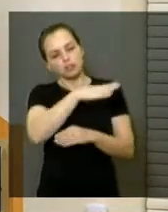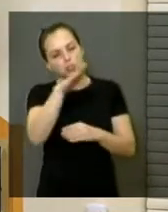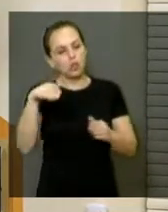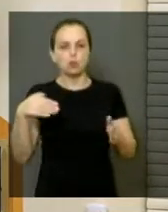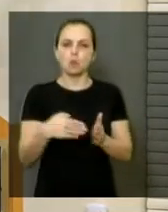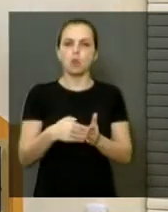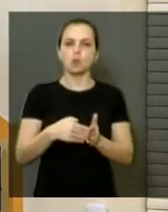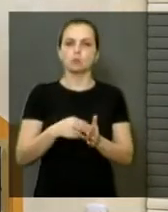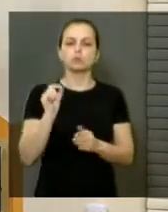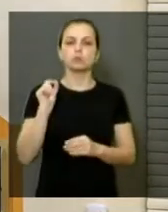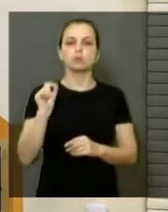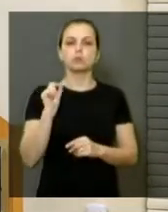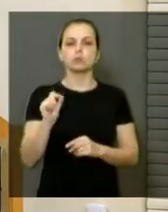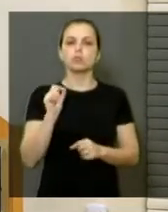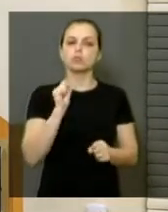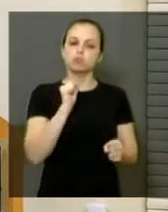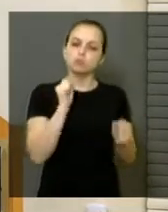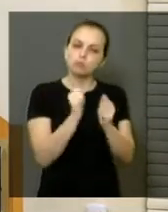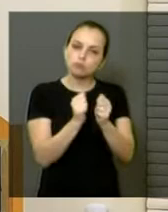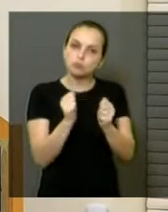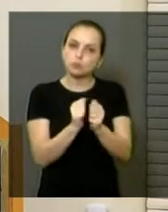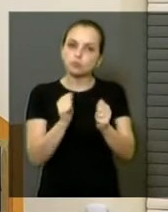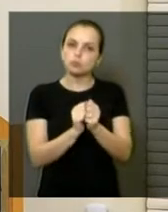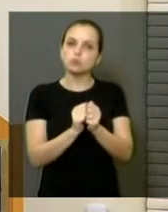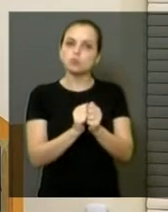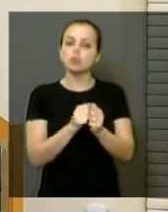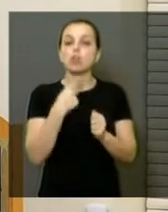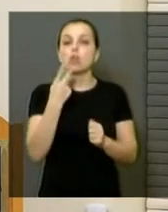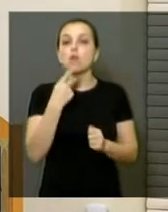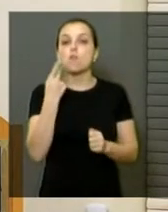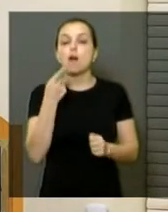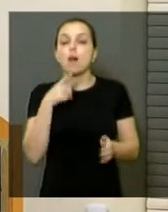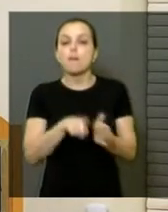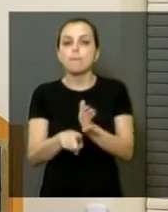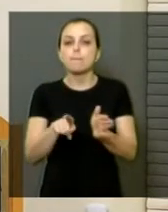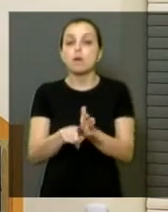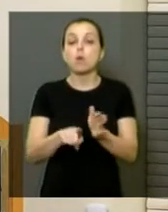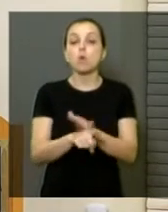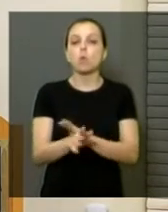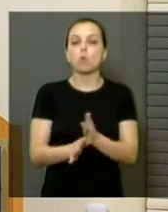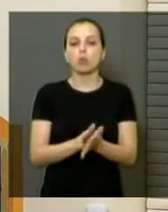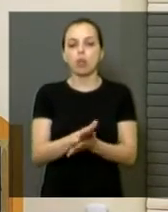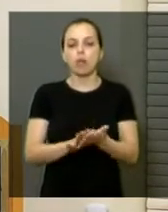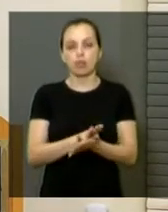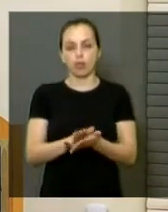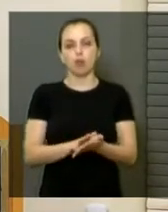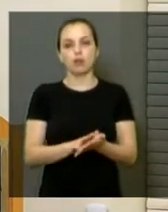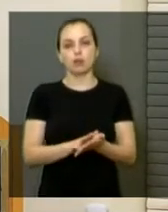que está junto e que não ergue a voz para questionar, seja